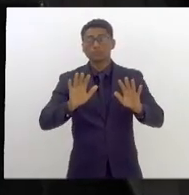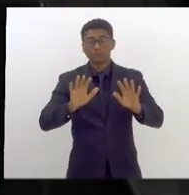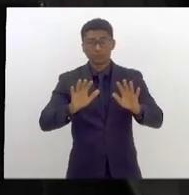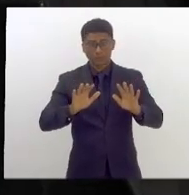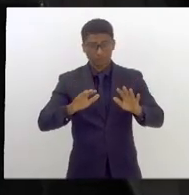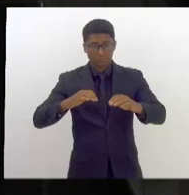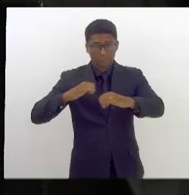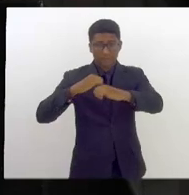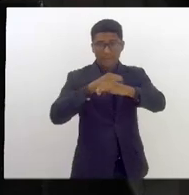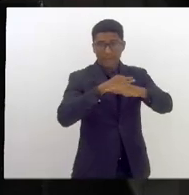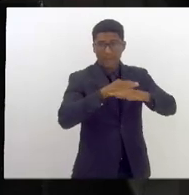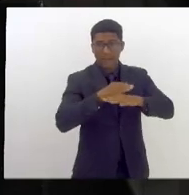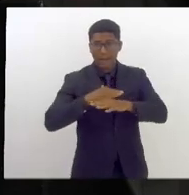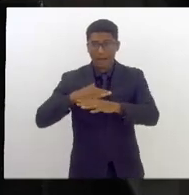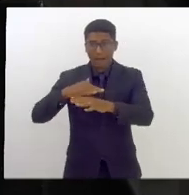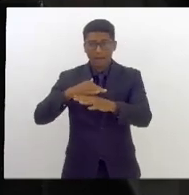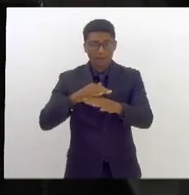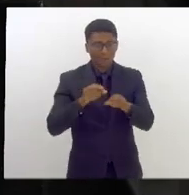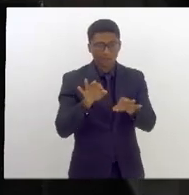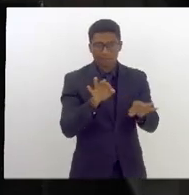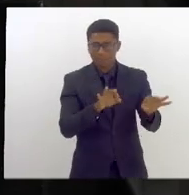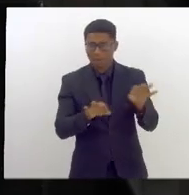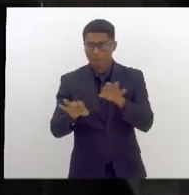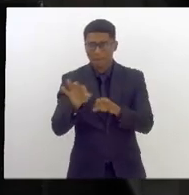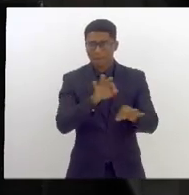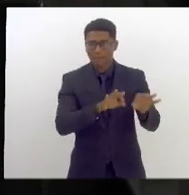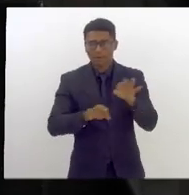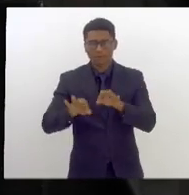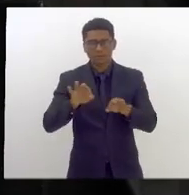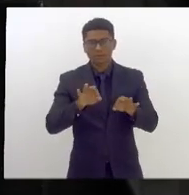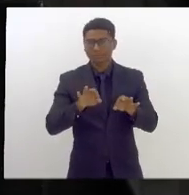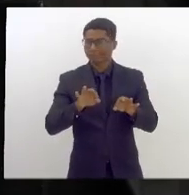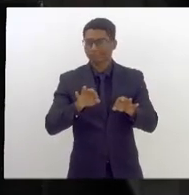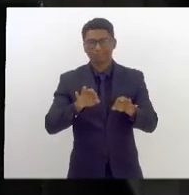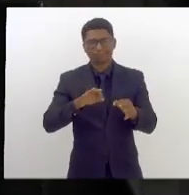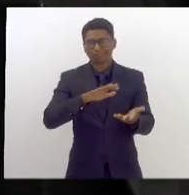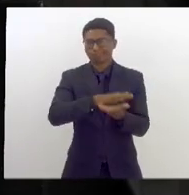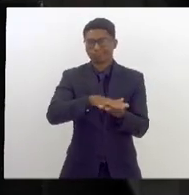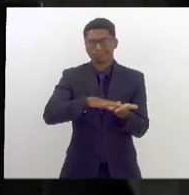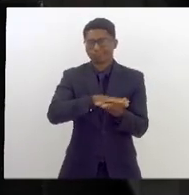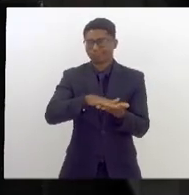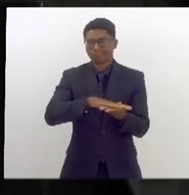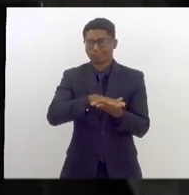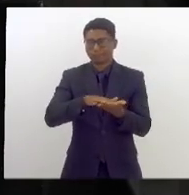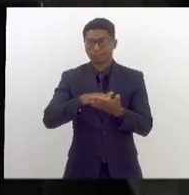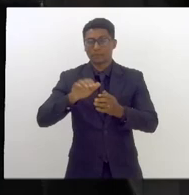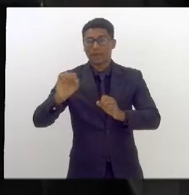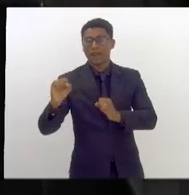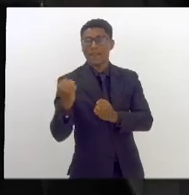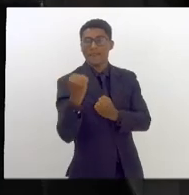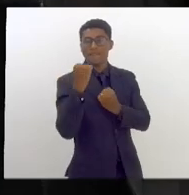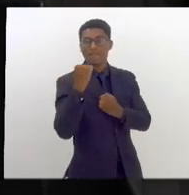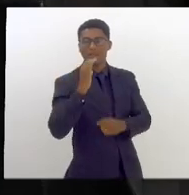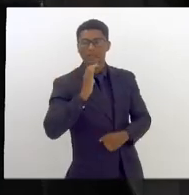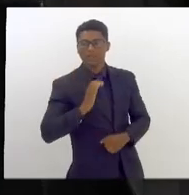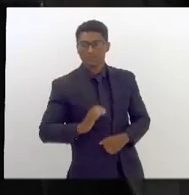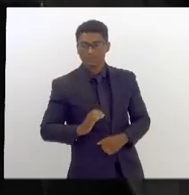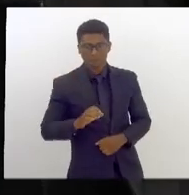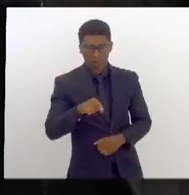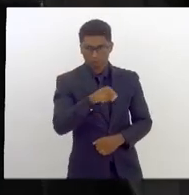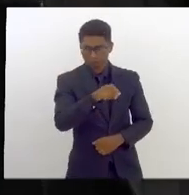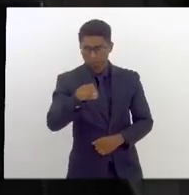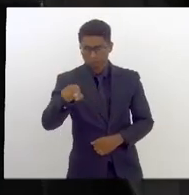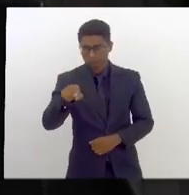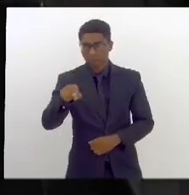correta sobre o ponto de vista da Defesa Civil mais uma vez